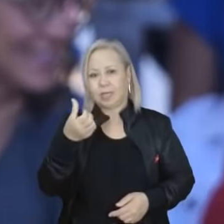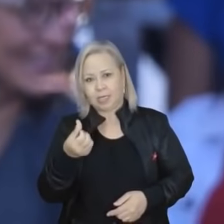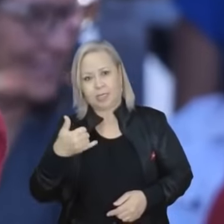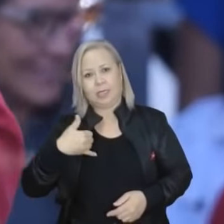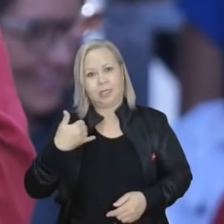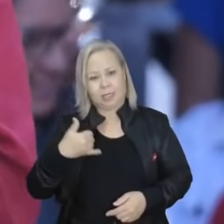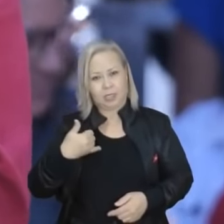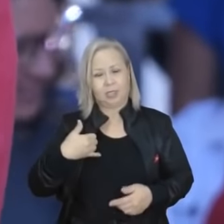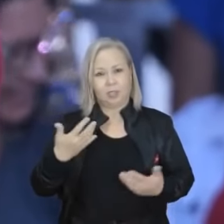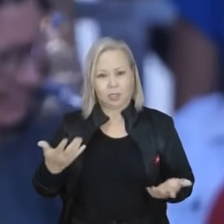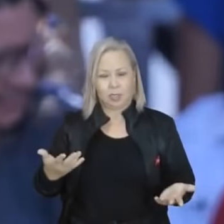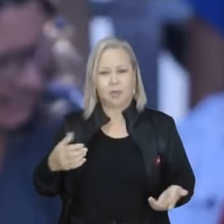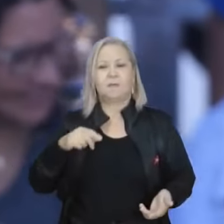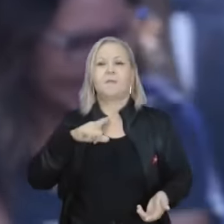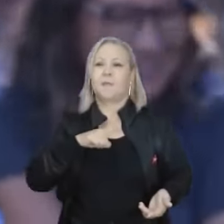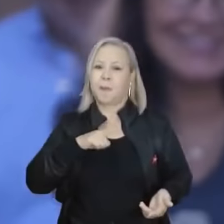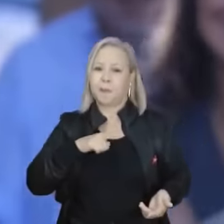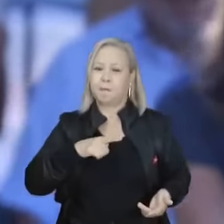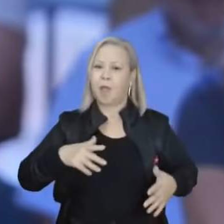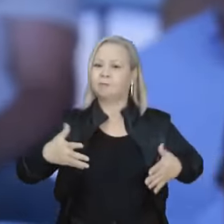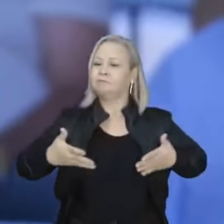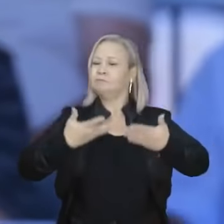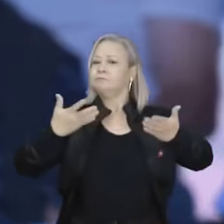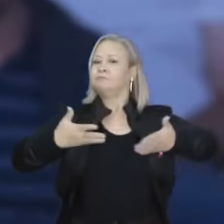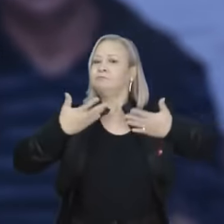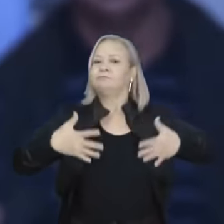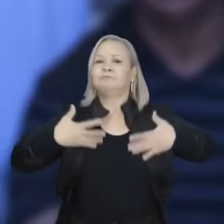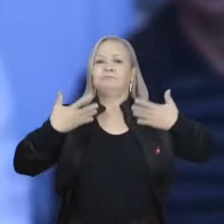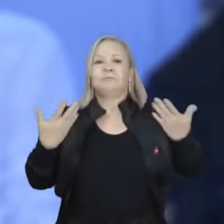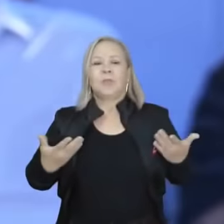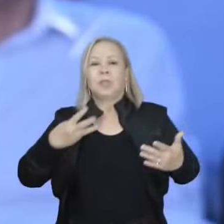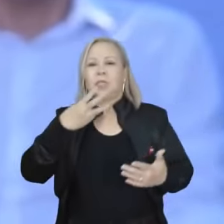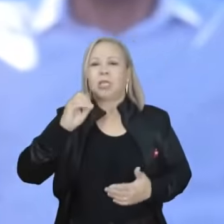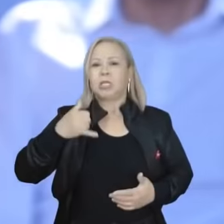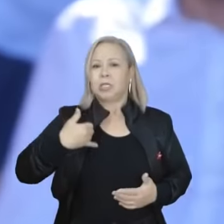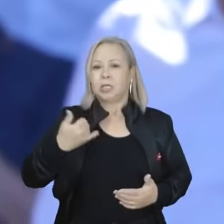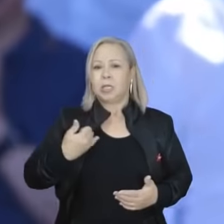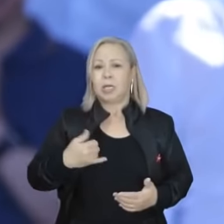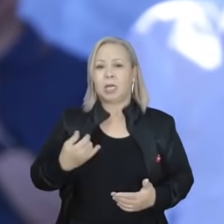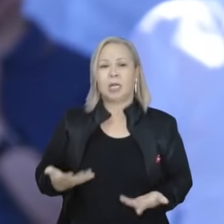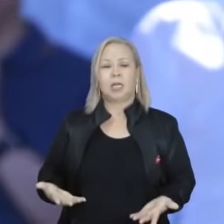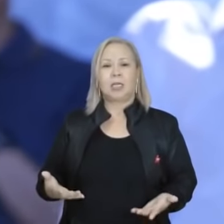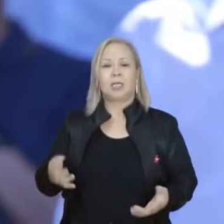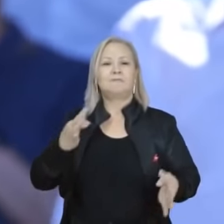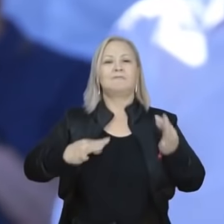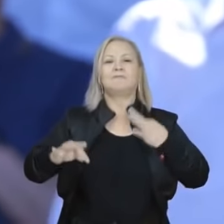Tenho energia de 30 e tenho tesão de 20 mesmo. Porque, veja,